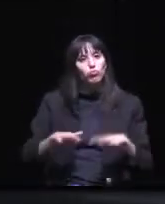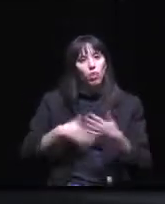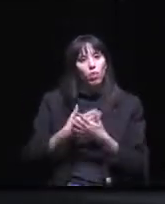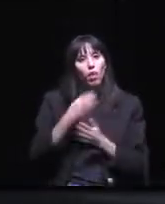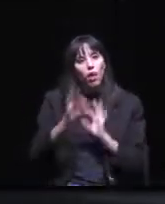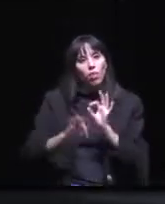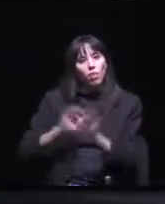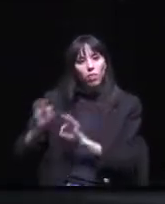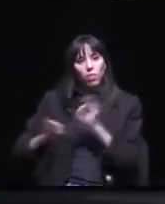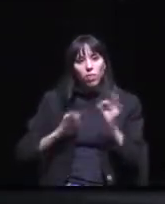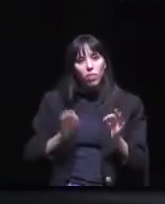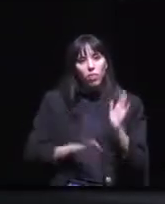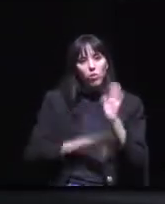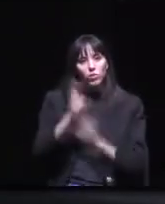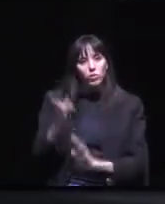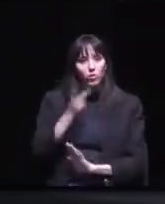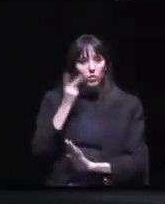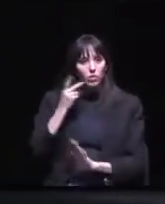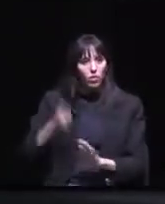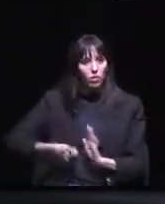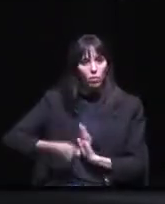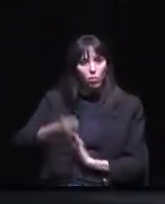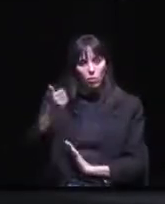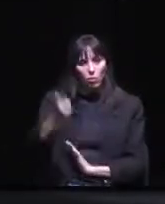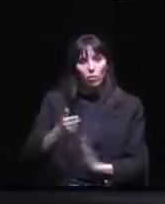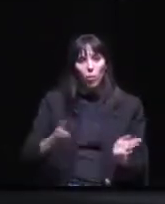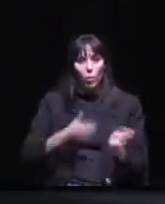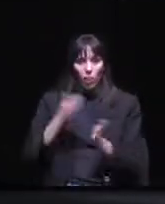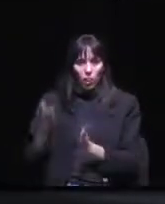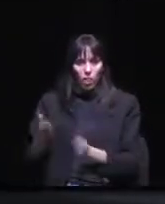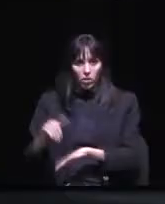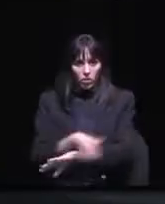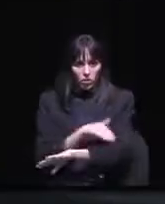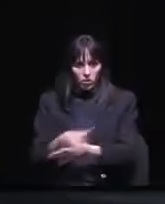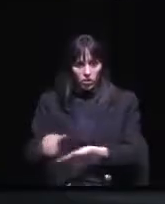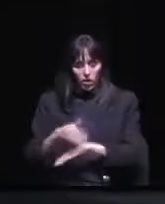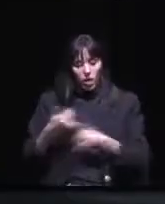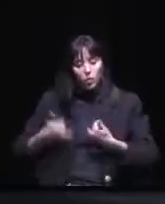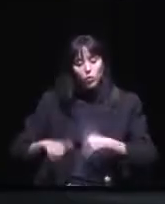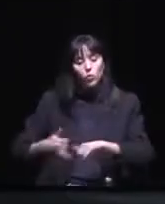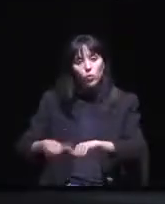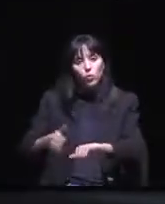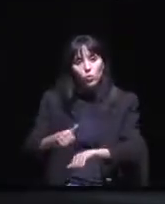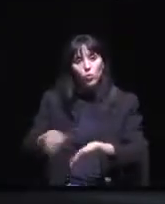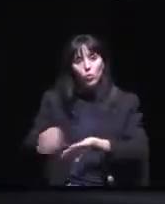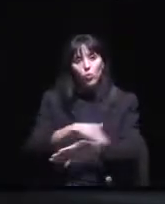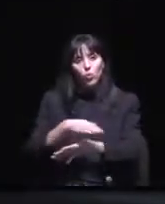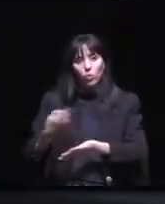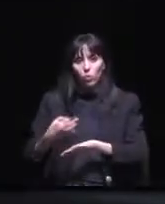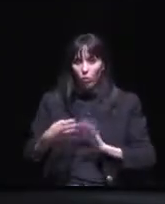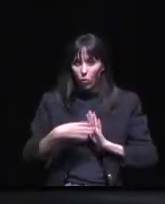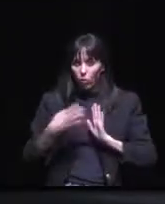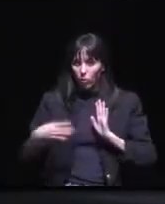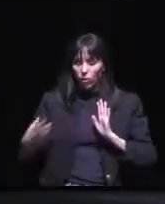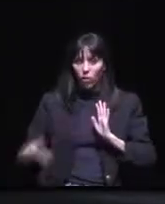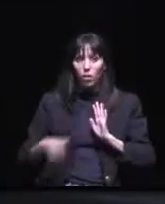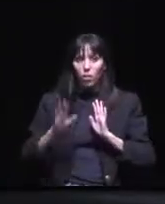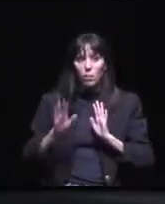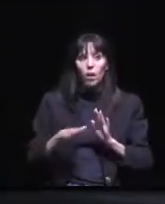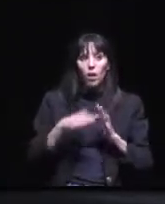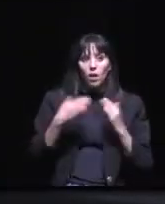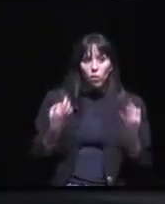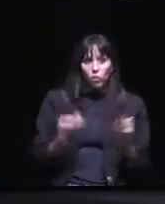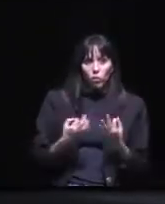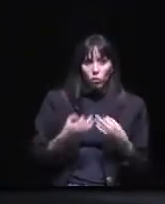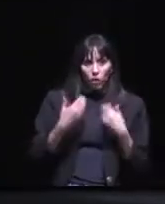vida. Não podemos falar do estado da cidade sem falar da limpeza e higiene urbana, uma situação que sempre foi complexa, mas que atingiu